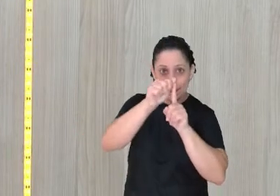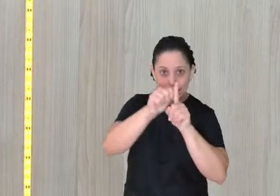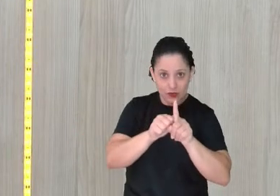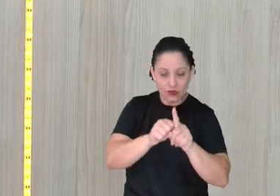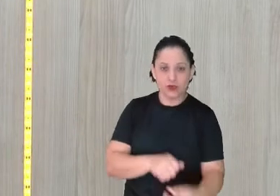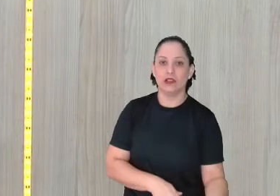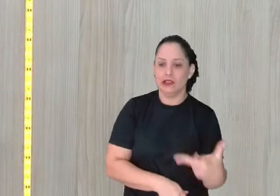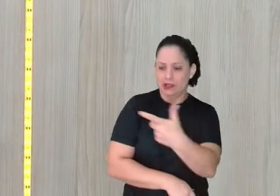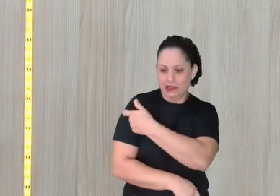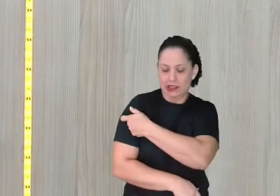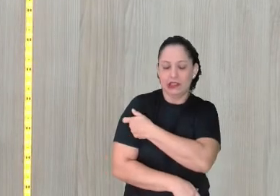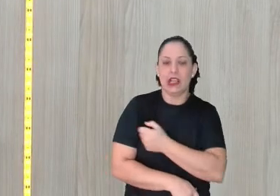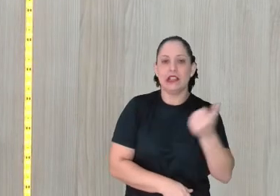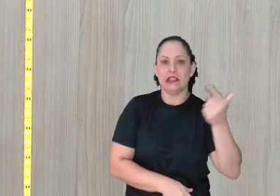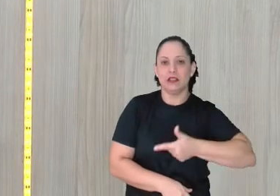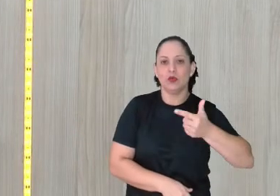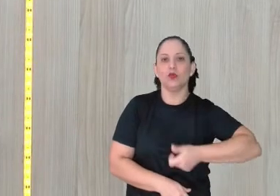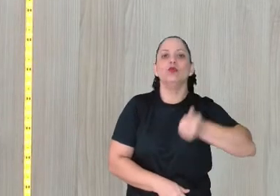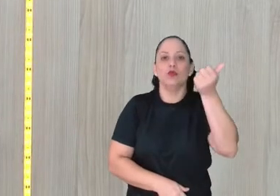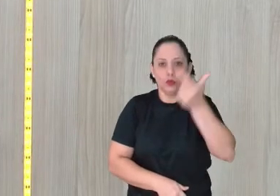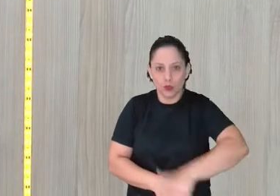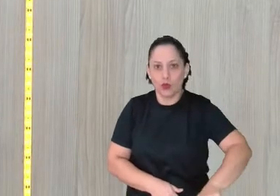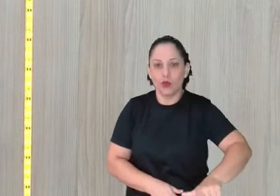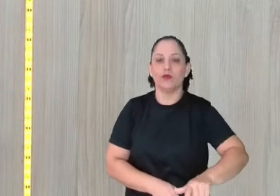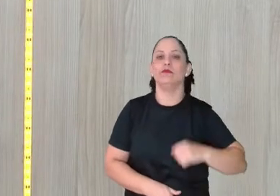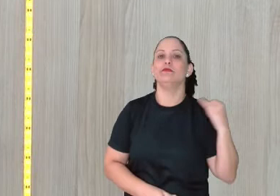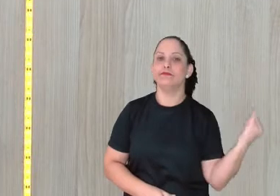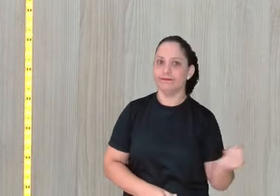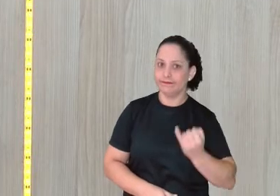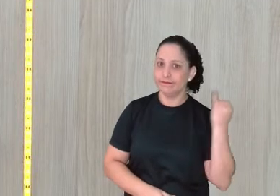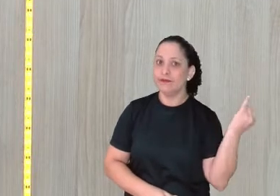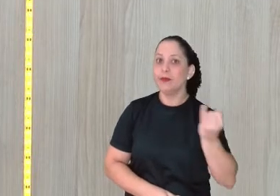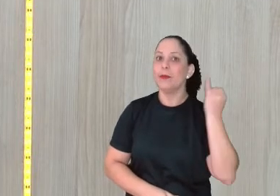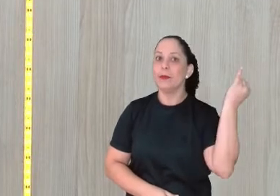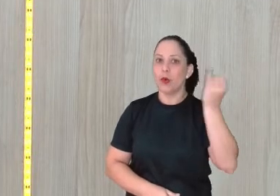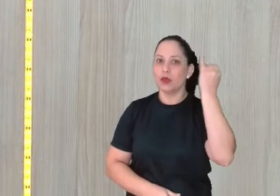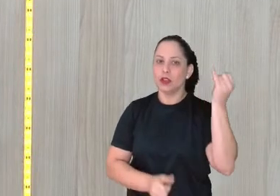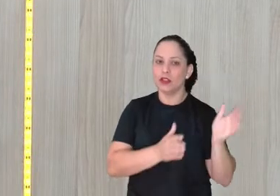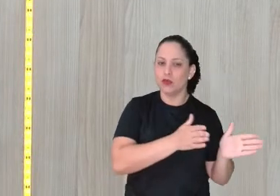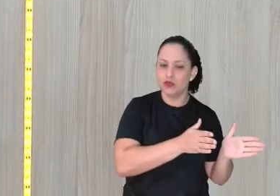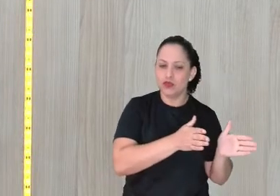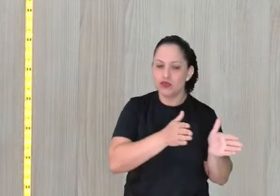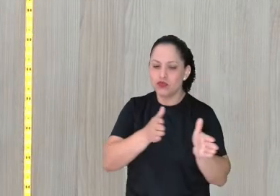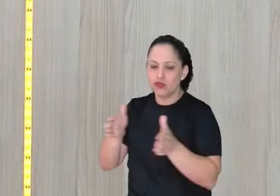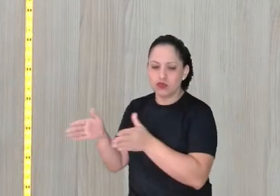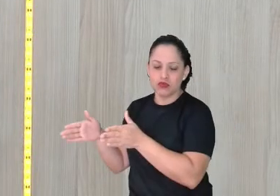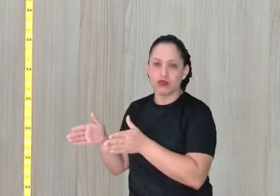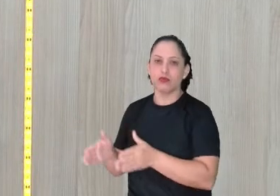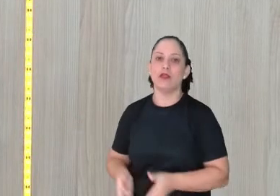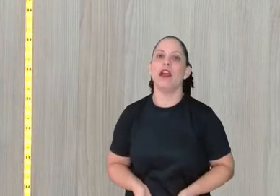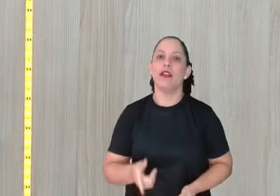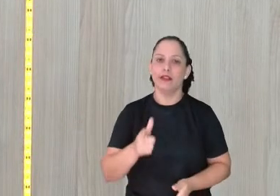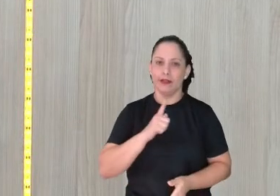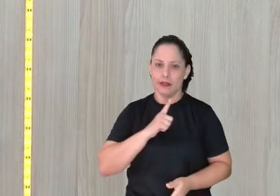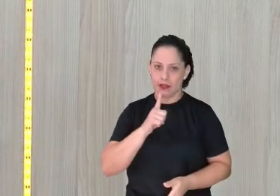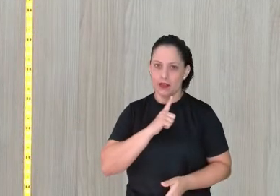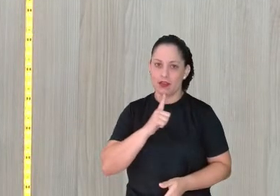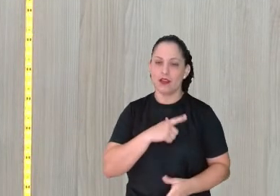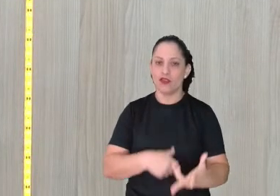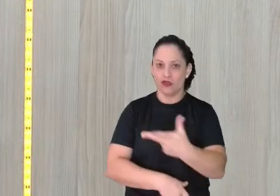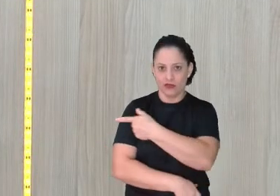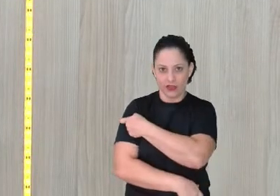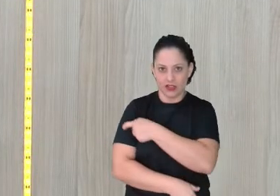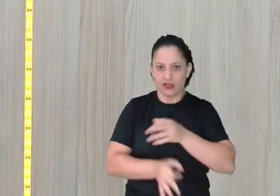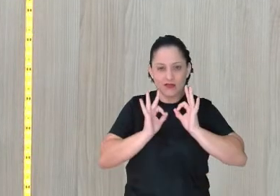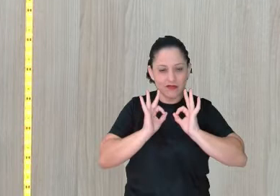tomar a segunda dose do reforço, já está aberta. É importante que completemos realmente o esquema vacinal. Lembrando